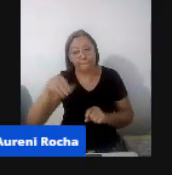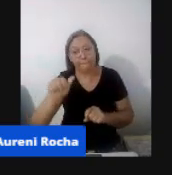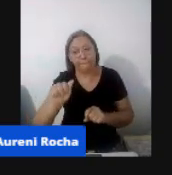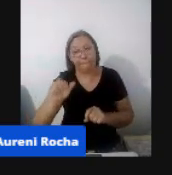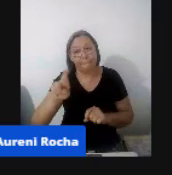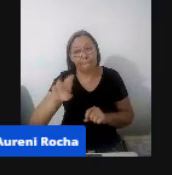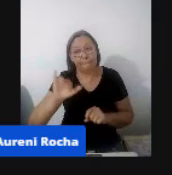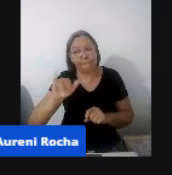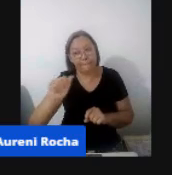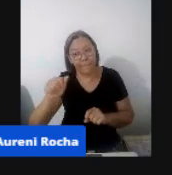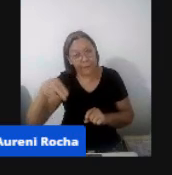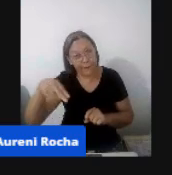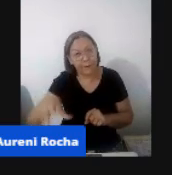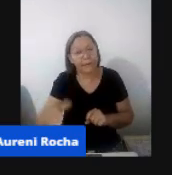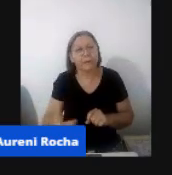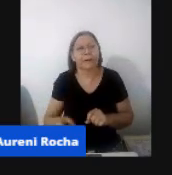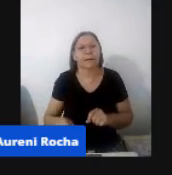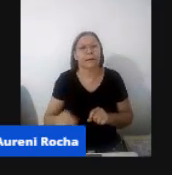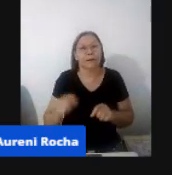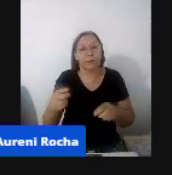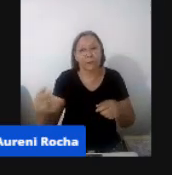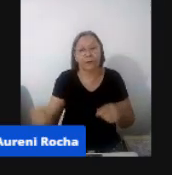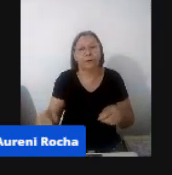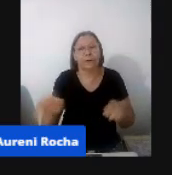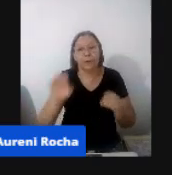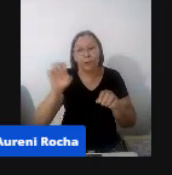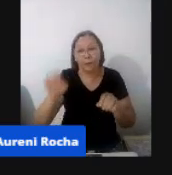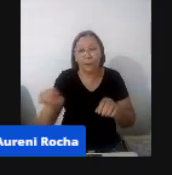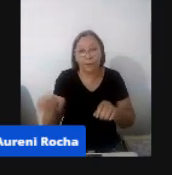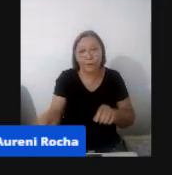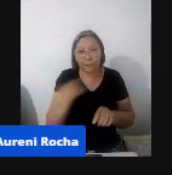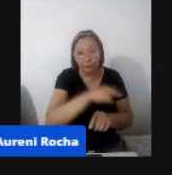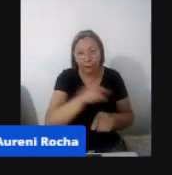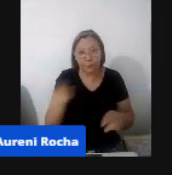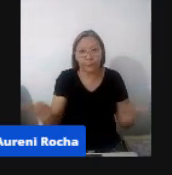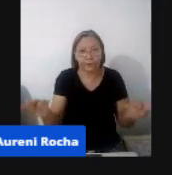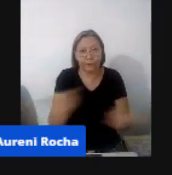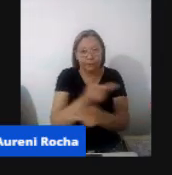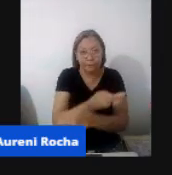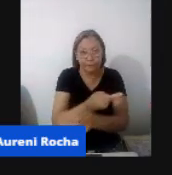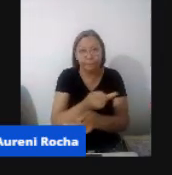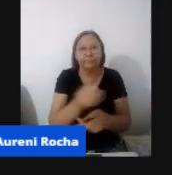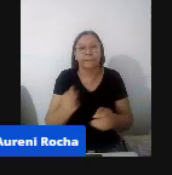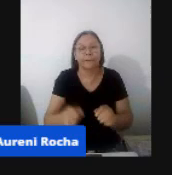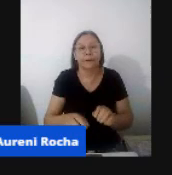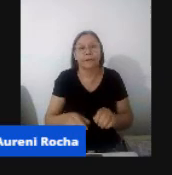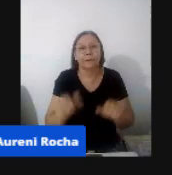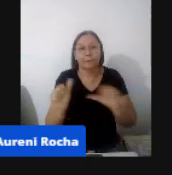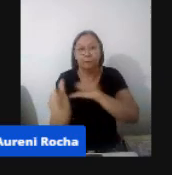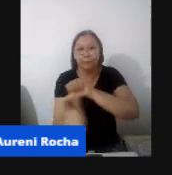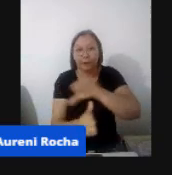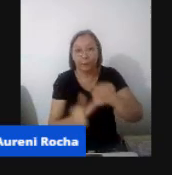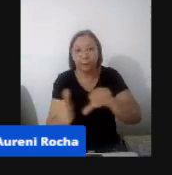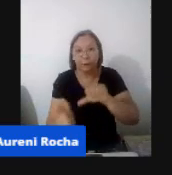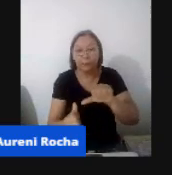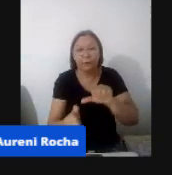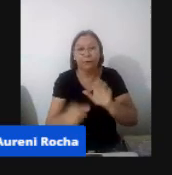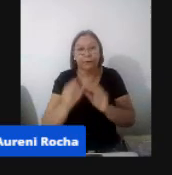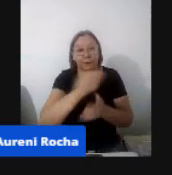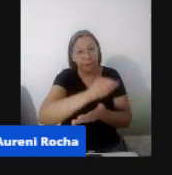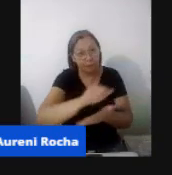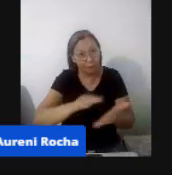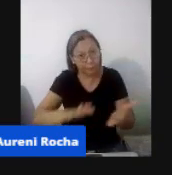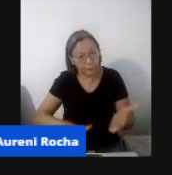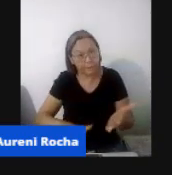multiplicação de bases iguais, conserva-se a base e soma-se os expoentes.